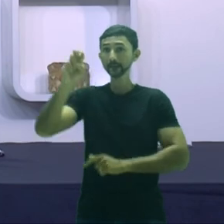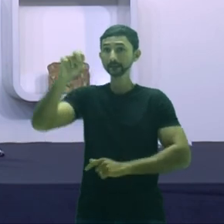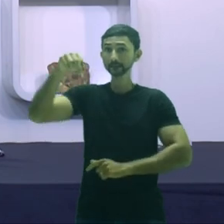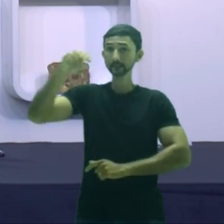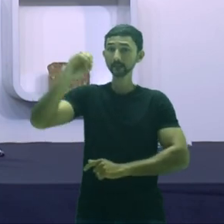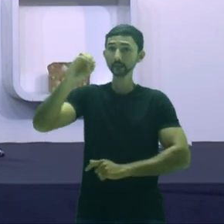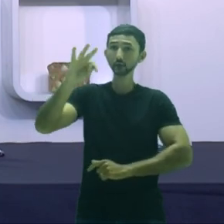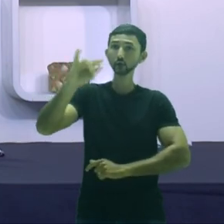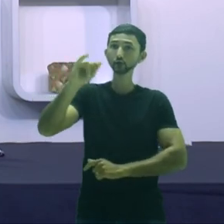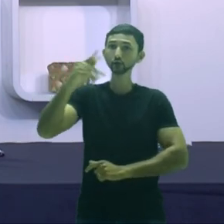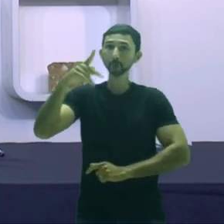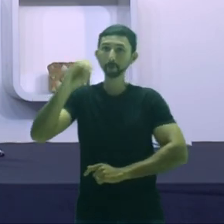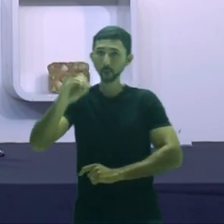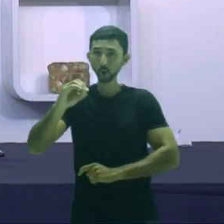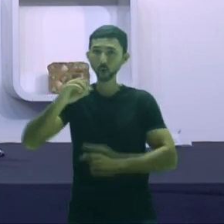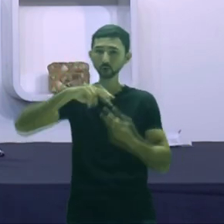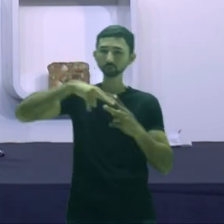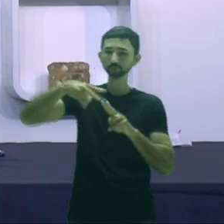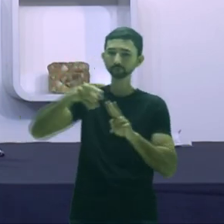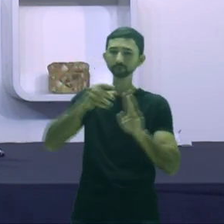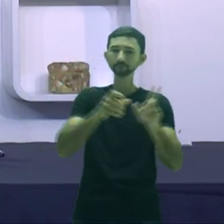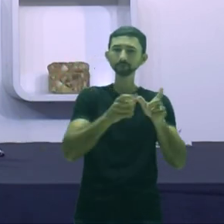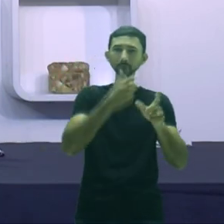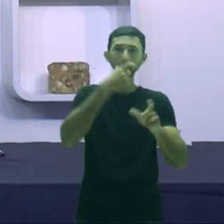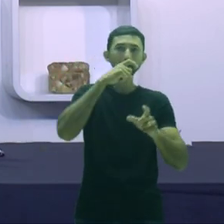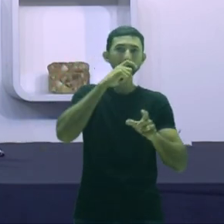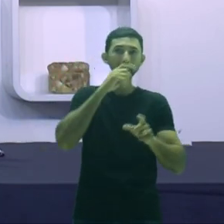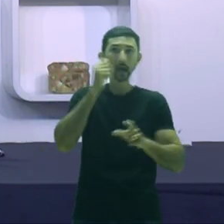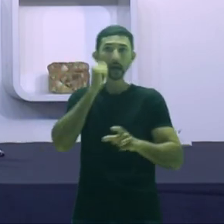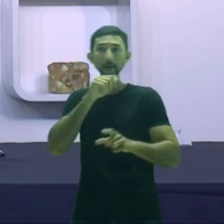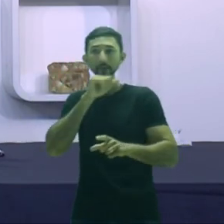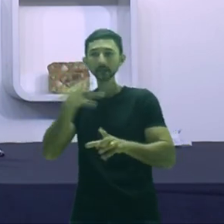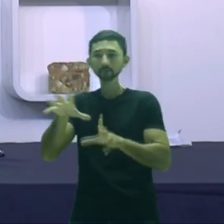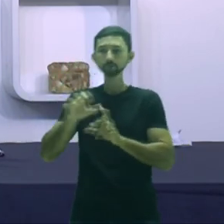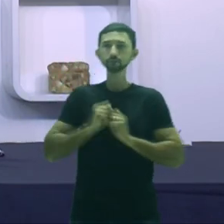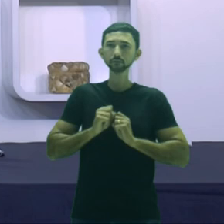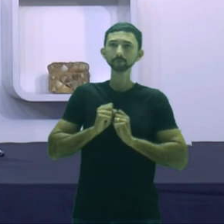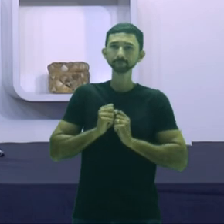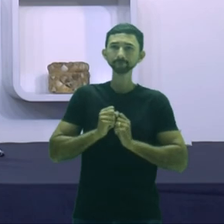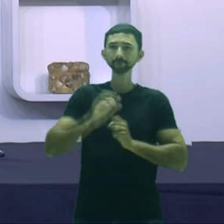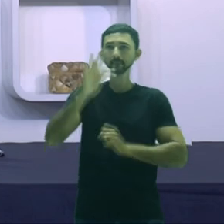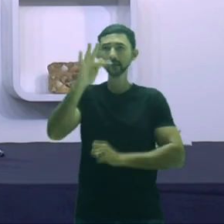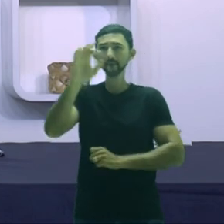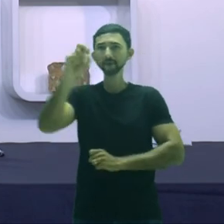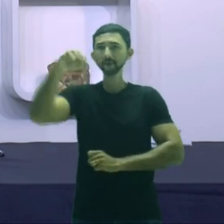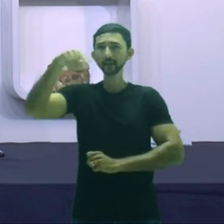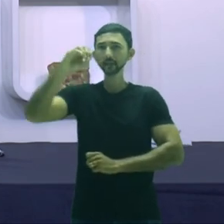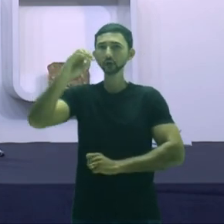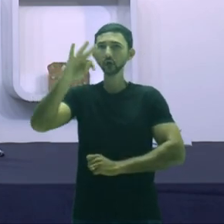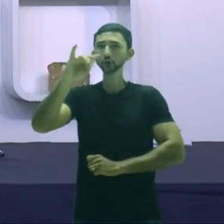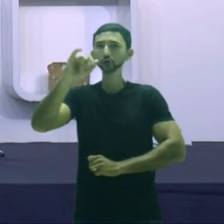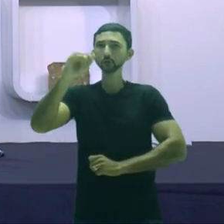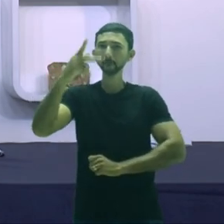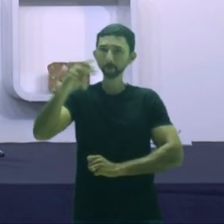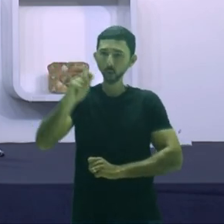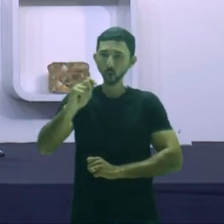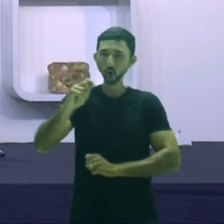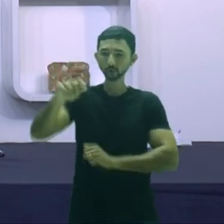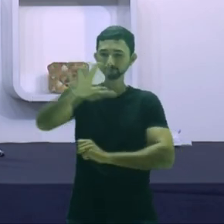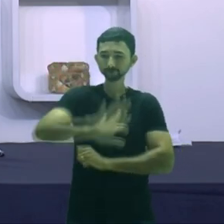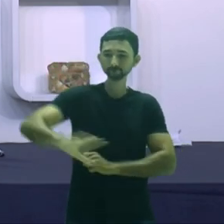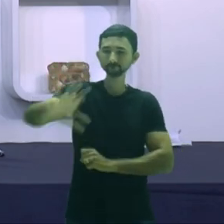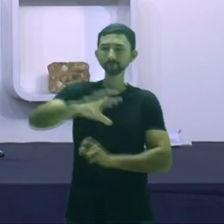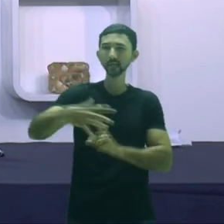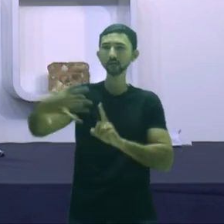de genes que você herdou do pai e da mãe. E o que é o fenótipo? É a expressão do genótipo influenciada por